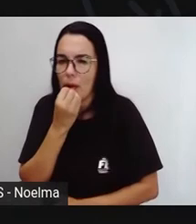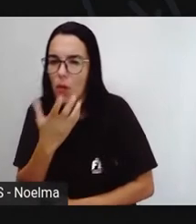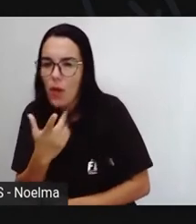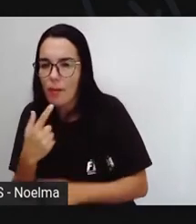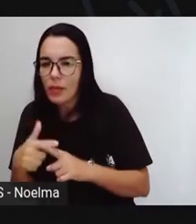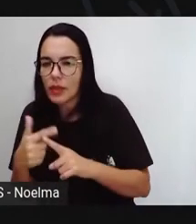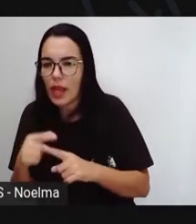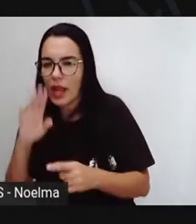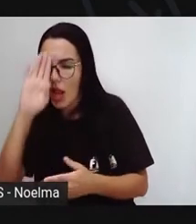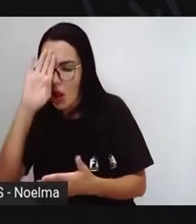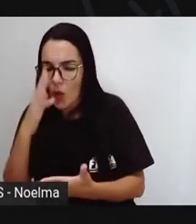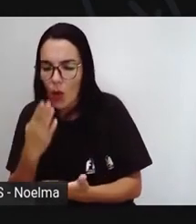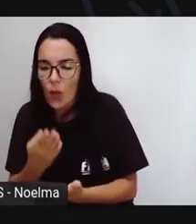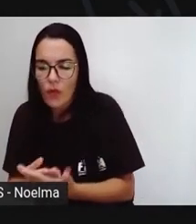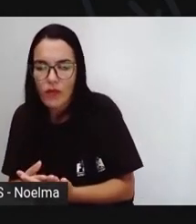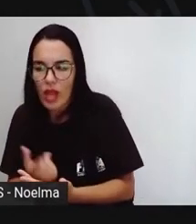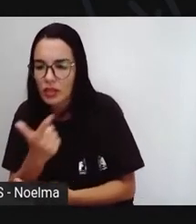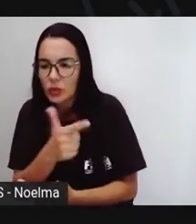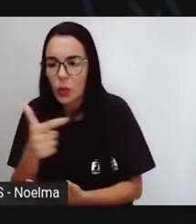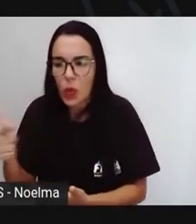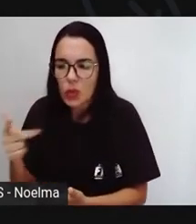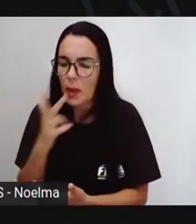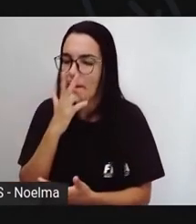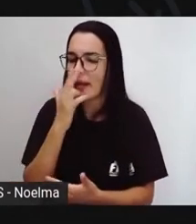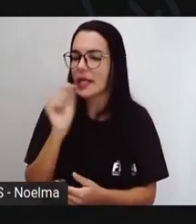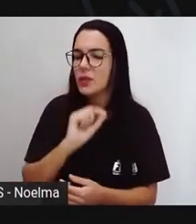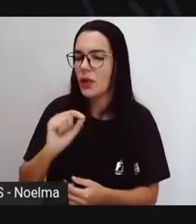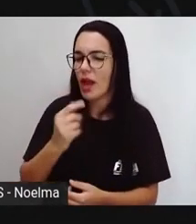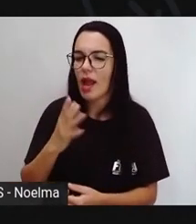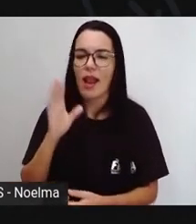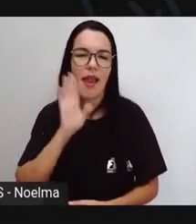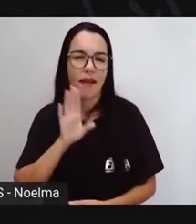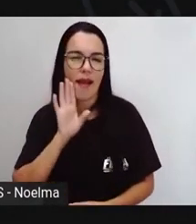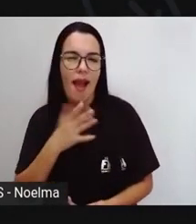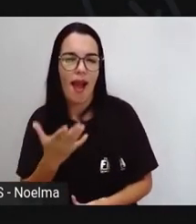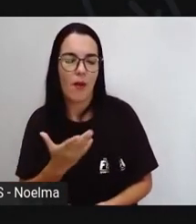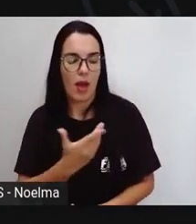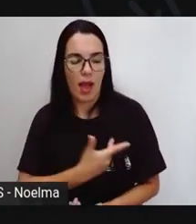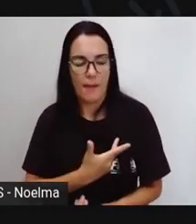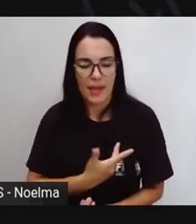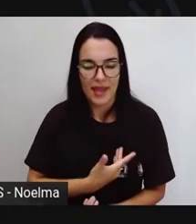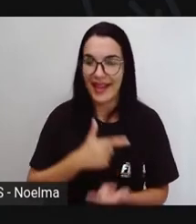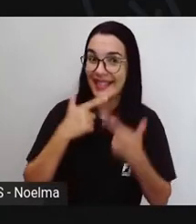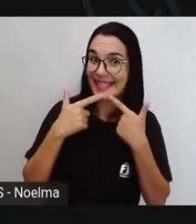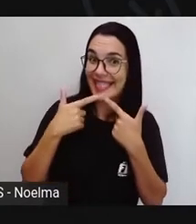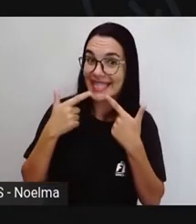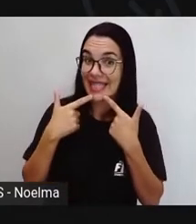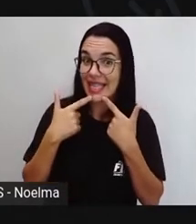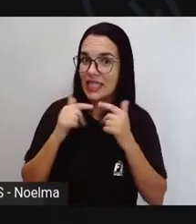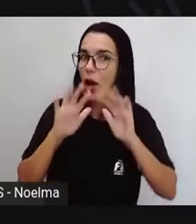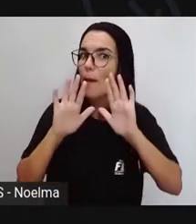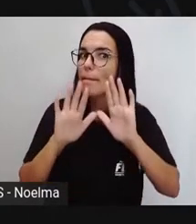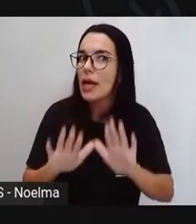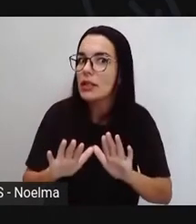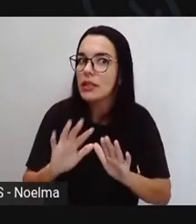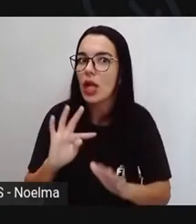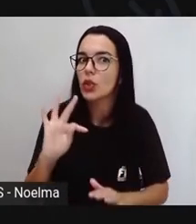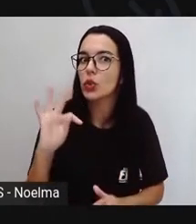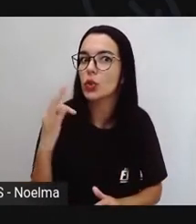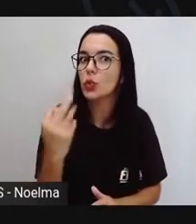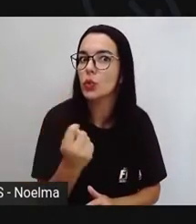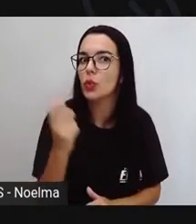Ela parece legal, amiga, engraçada. Mas é tudo faz de conta.